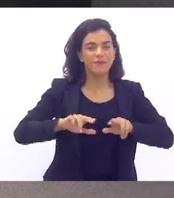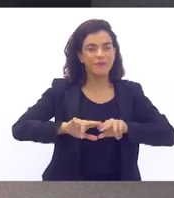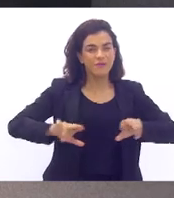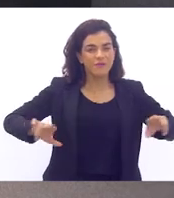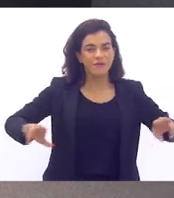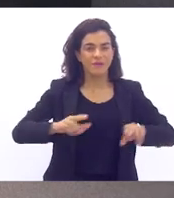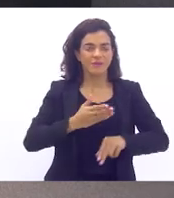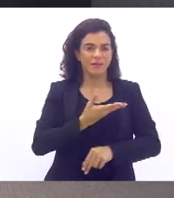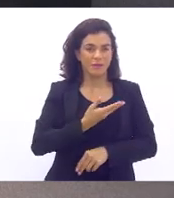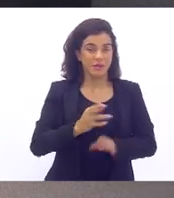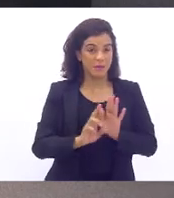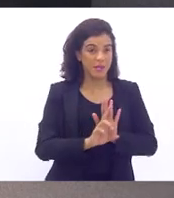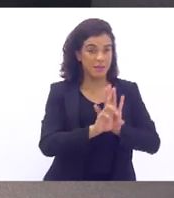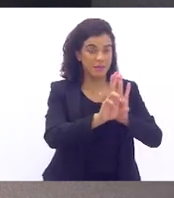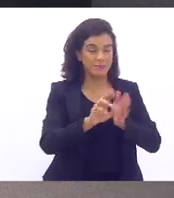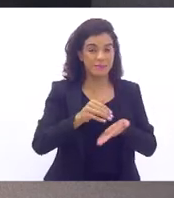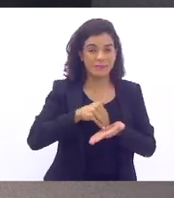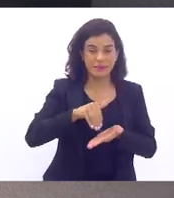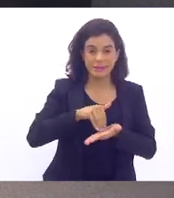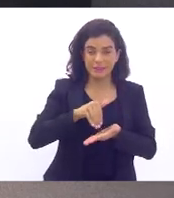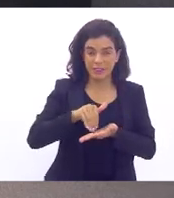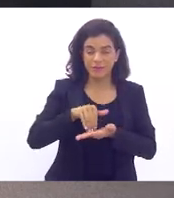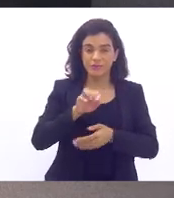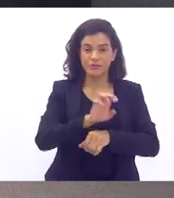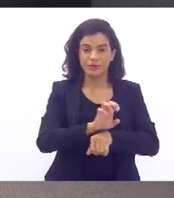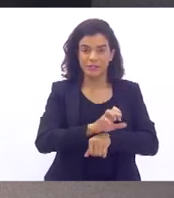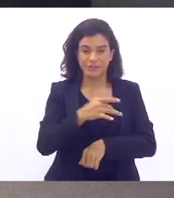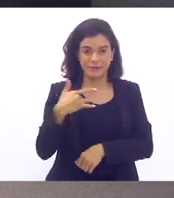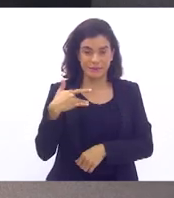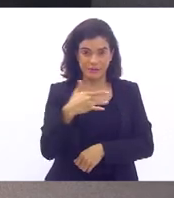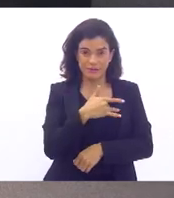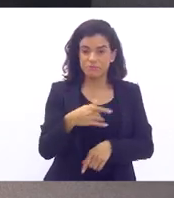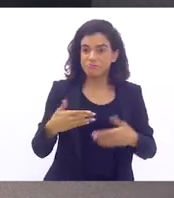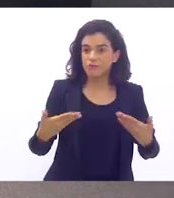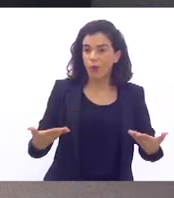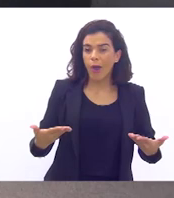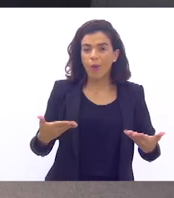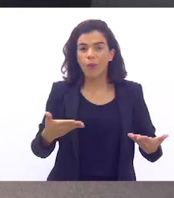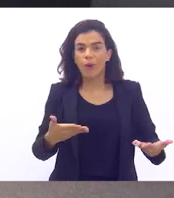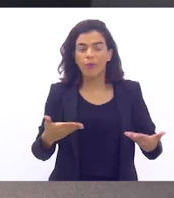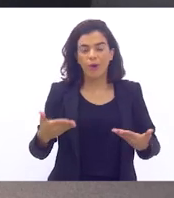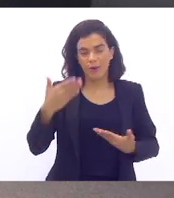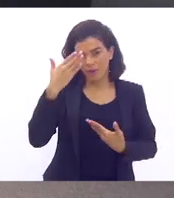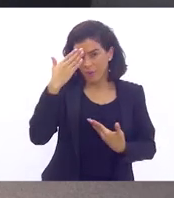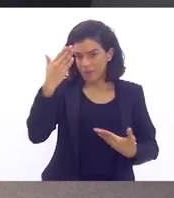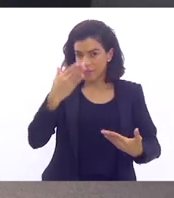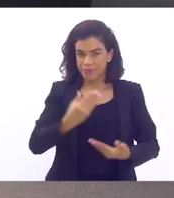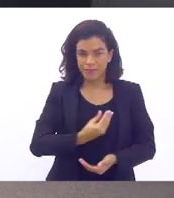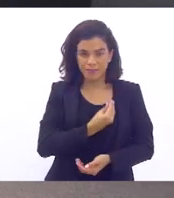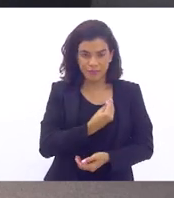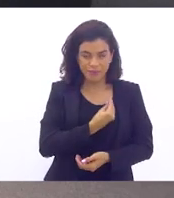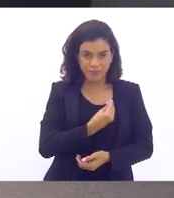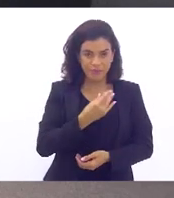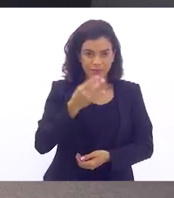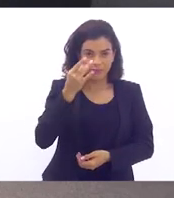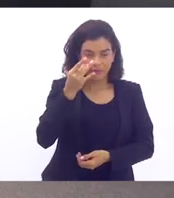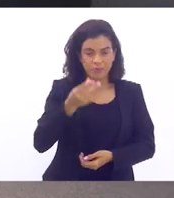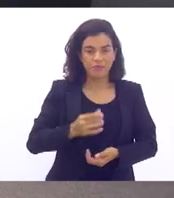amigos aqui temos representantes também da secretaria de estado de saúde Cadê Quem tá aqui muito obrigado pela presença